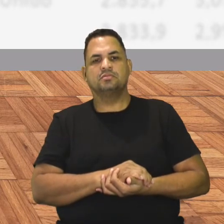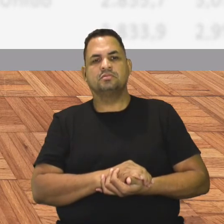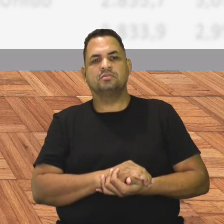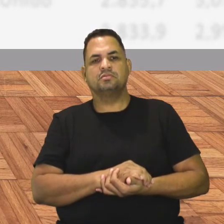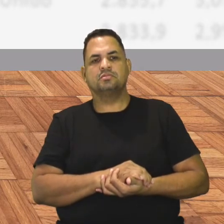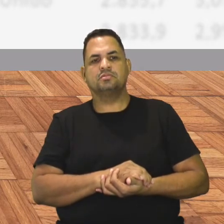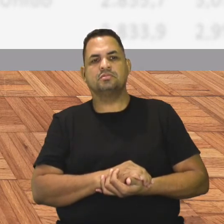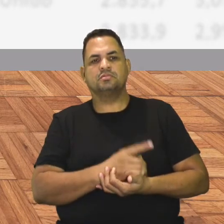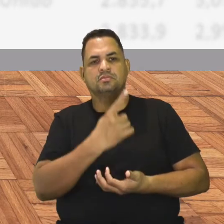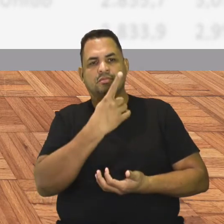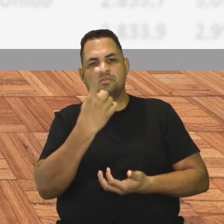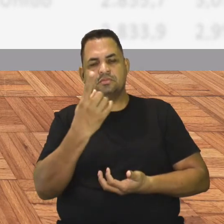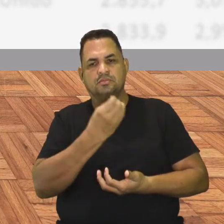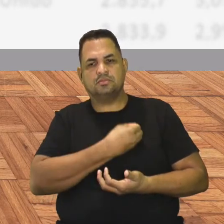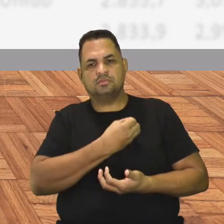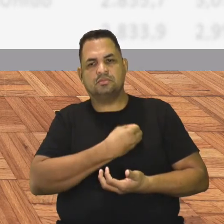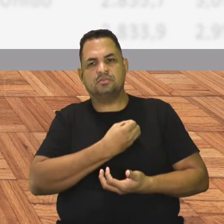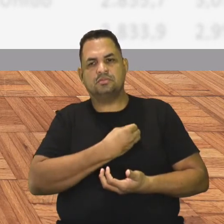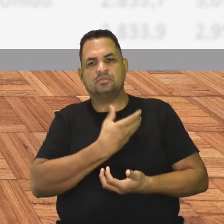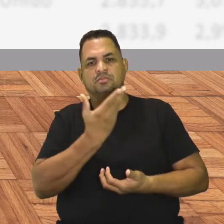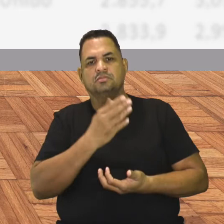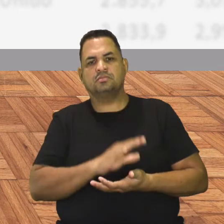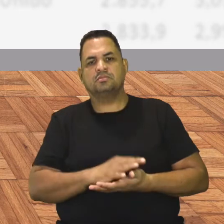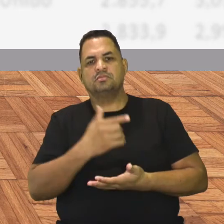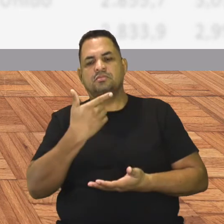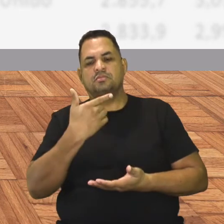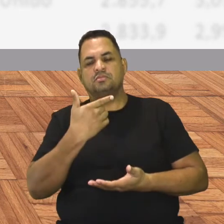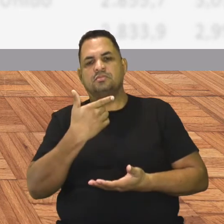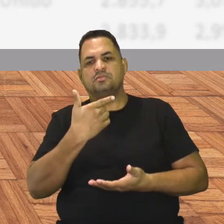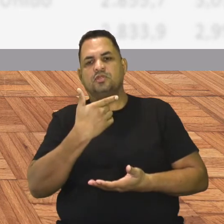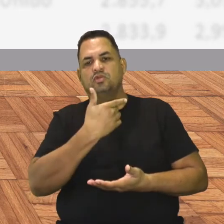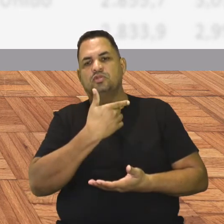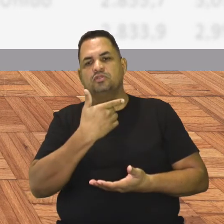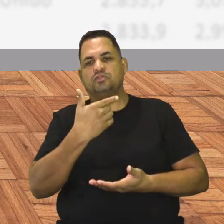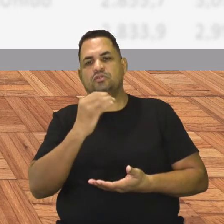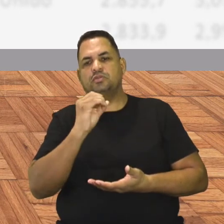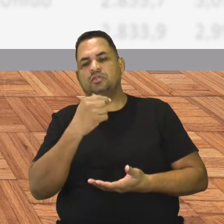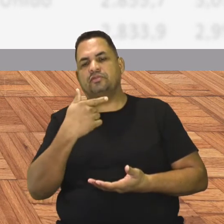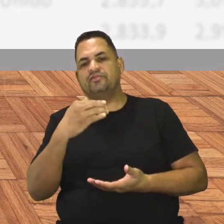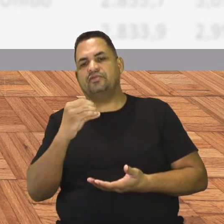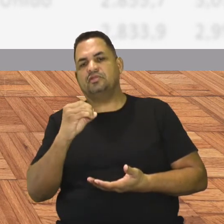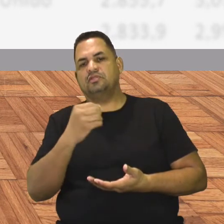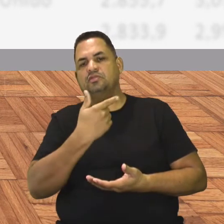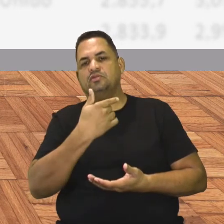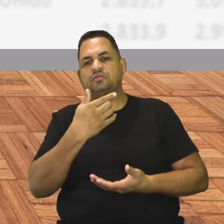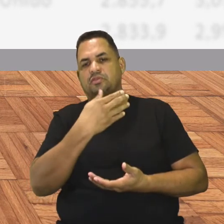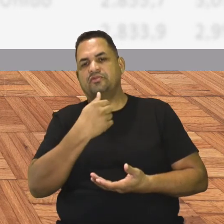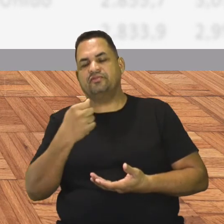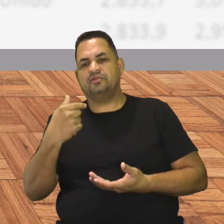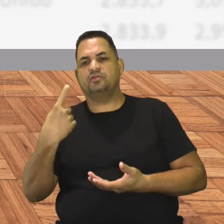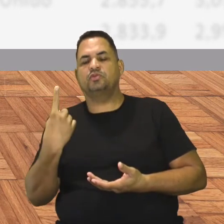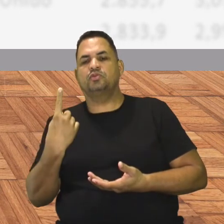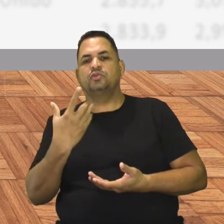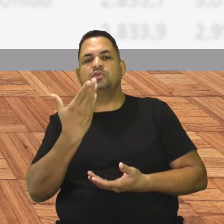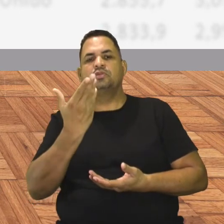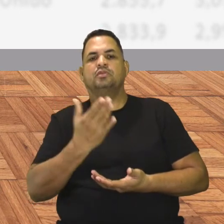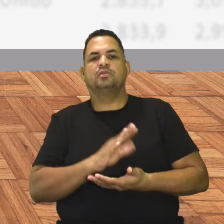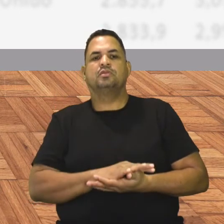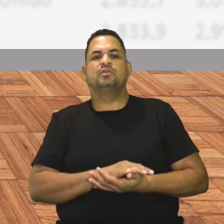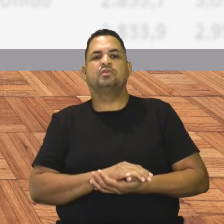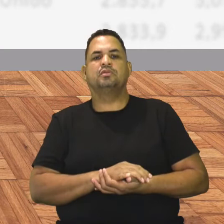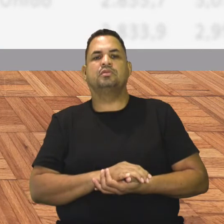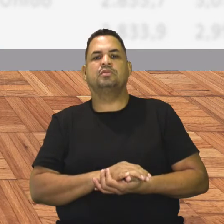aqui eu trago para vocês, são dados agora de 2020 e 2021, essa comparação de 2020 e 2021.